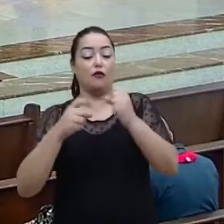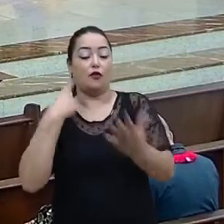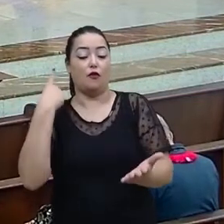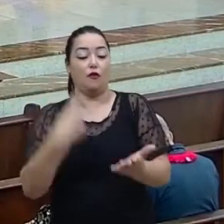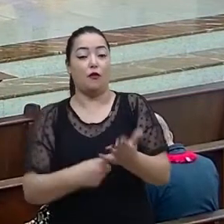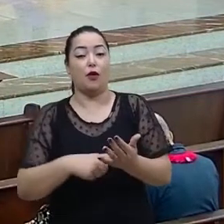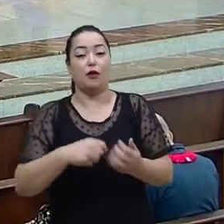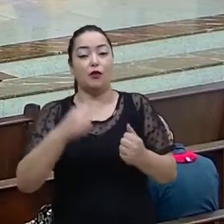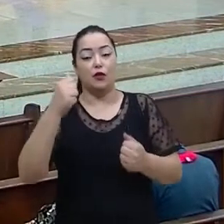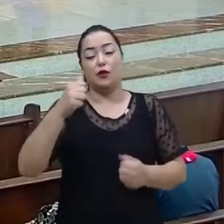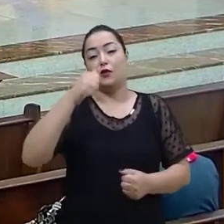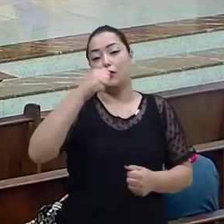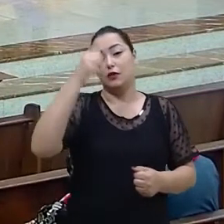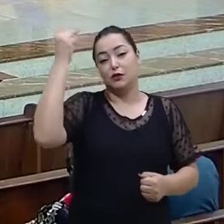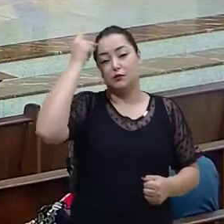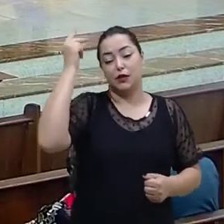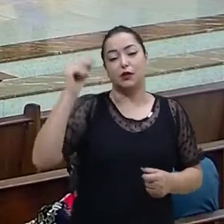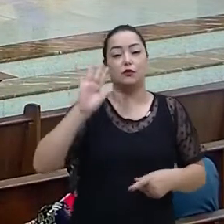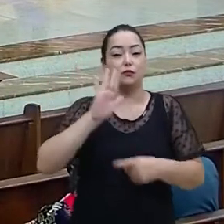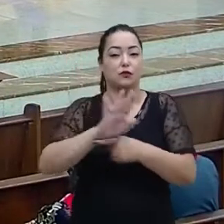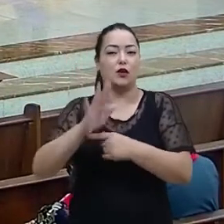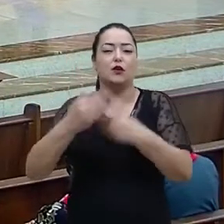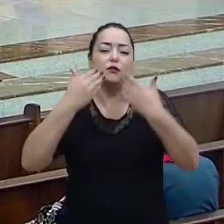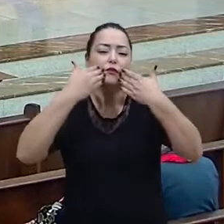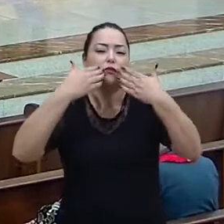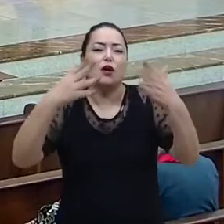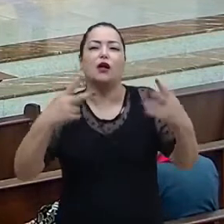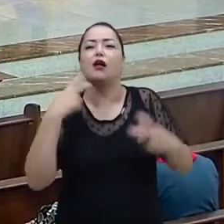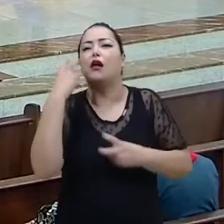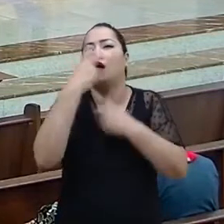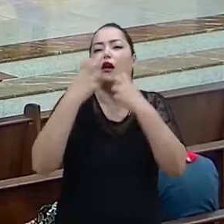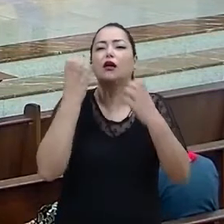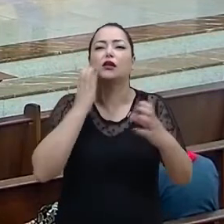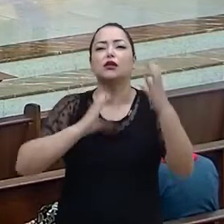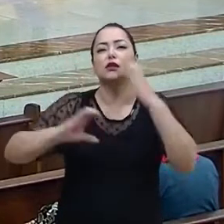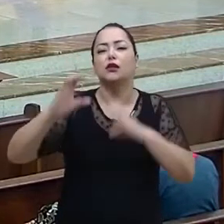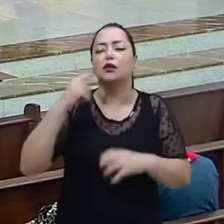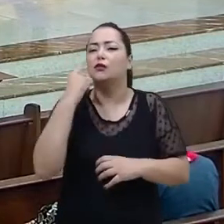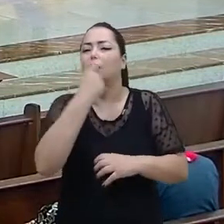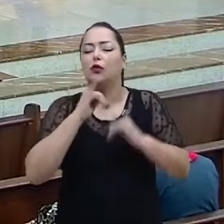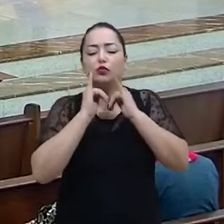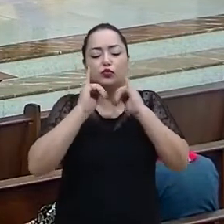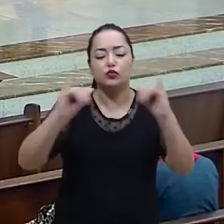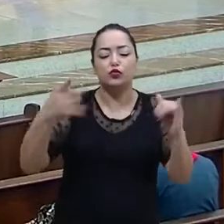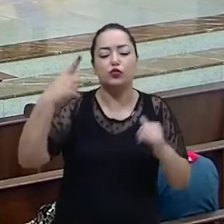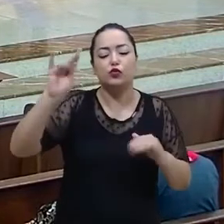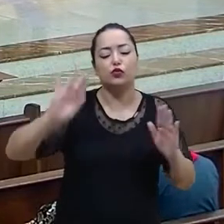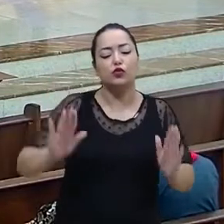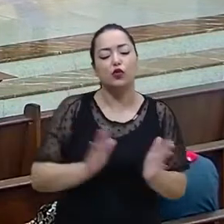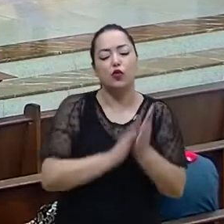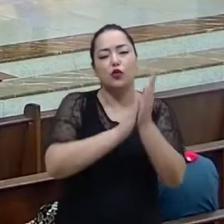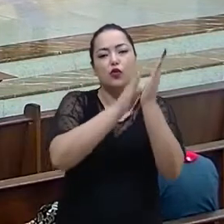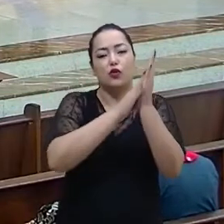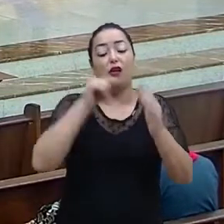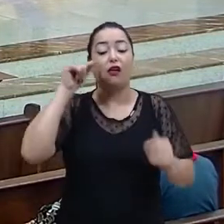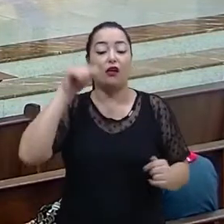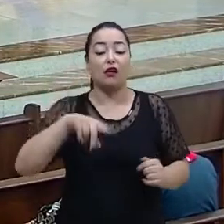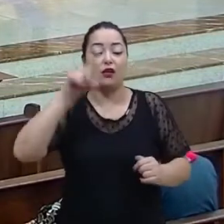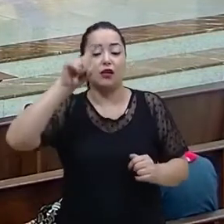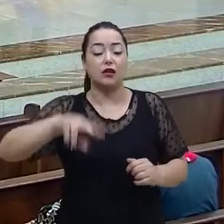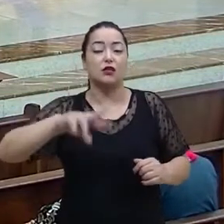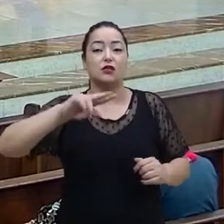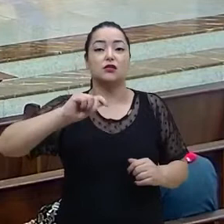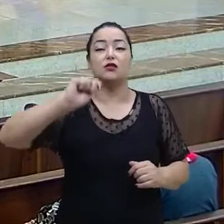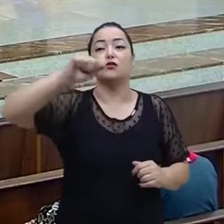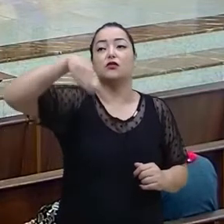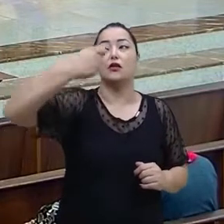confirmar e com Espírito Generoso abri meus lábios o senhor para cantar e minha boca anunciará vosso louvor que esse seja o